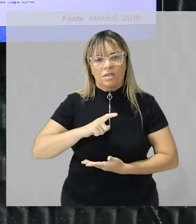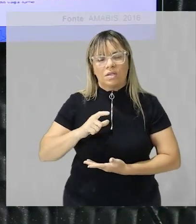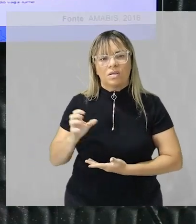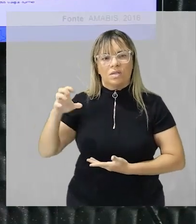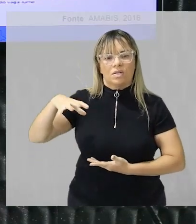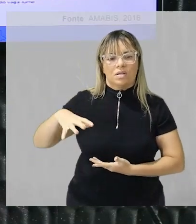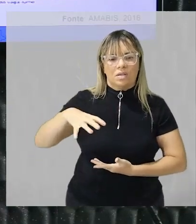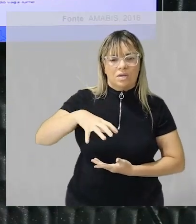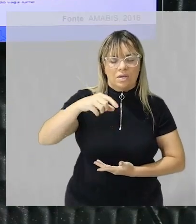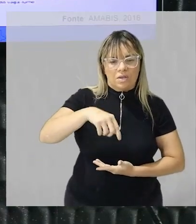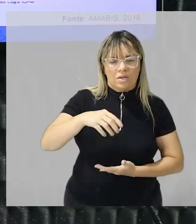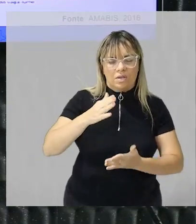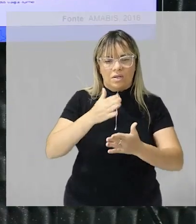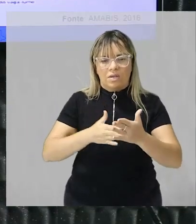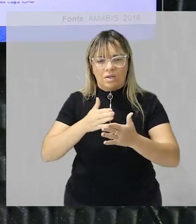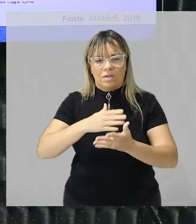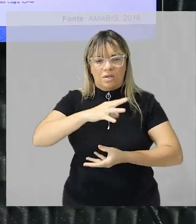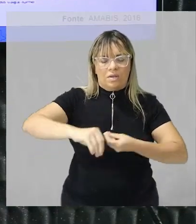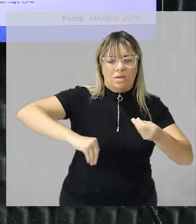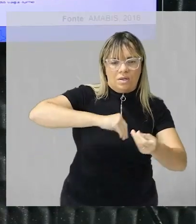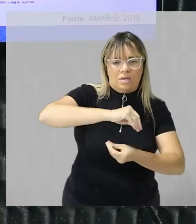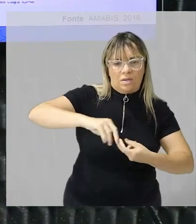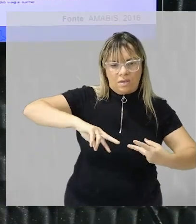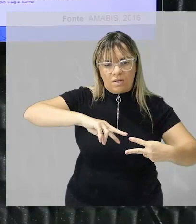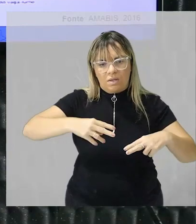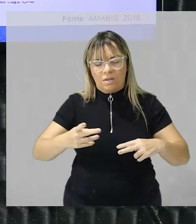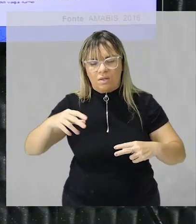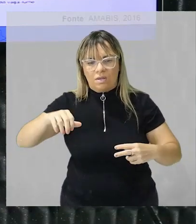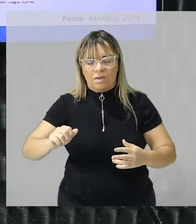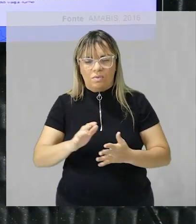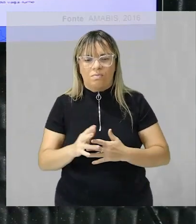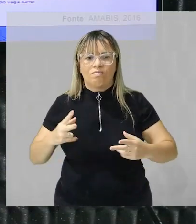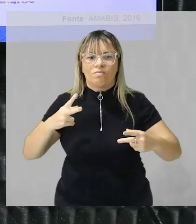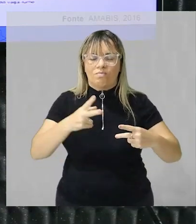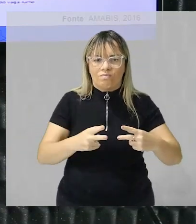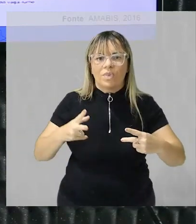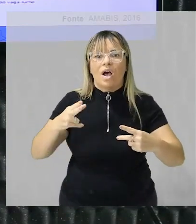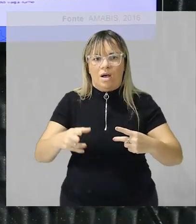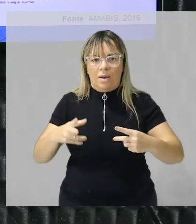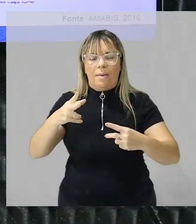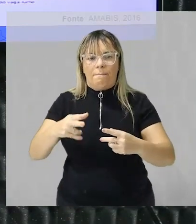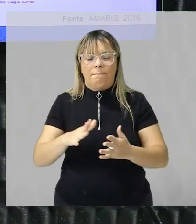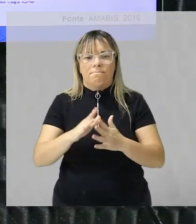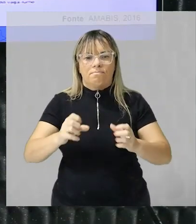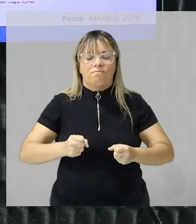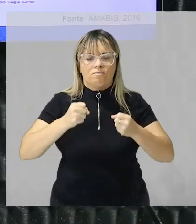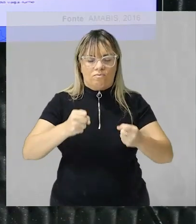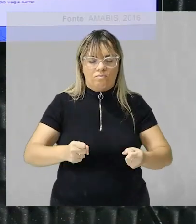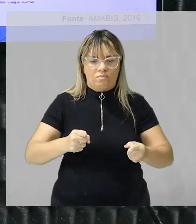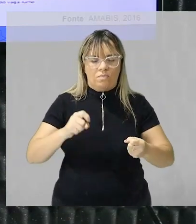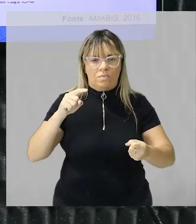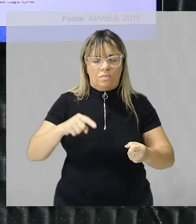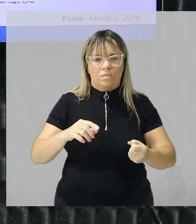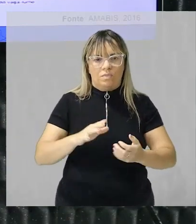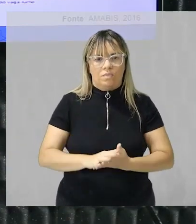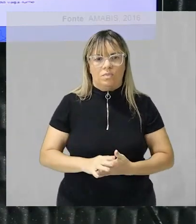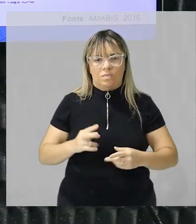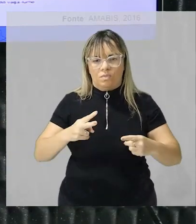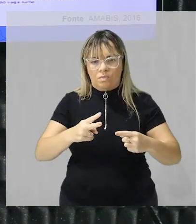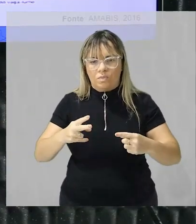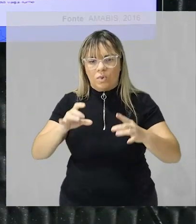restrição, que quando você mistura o material genético com elas, elas cortam, picotam, né, esse material genético em